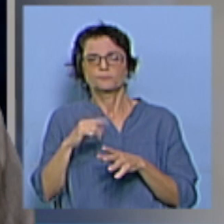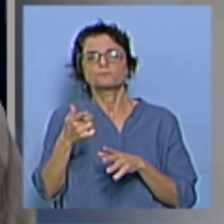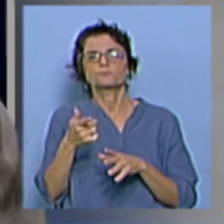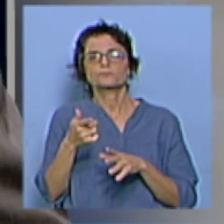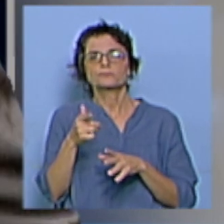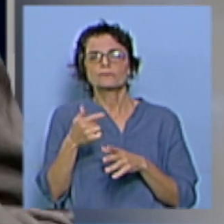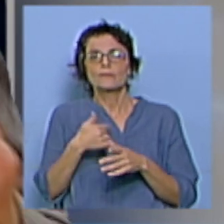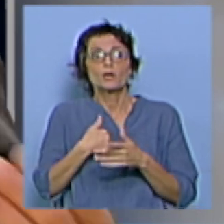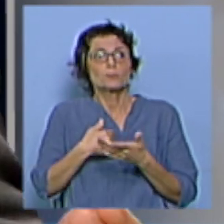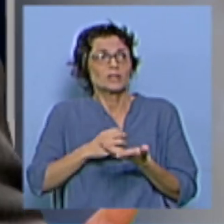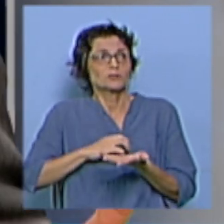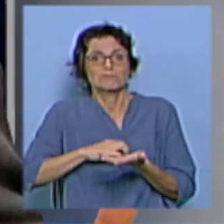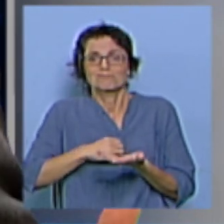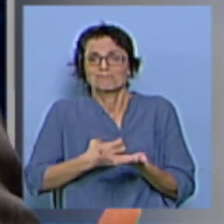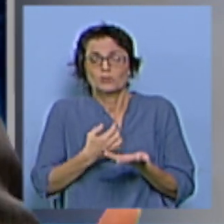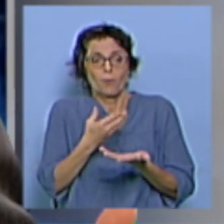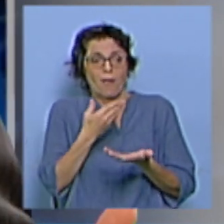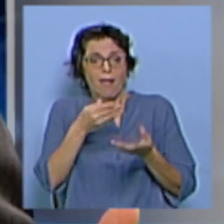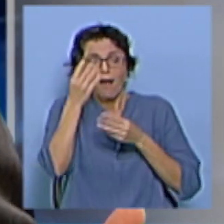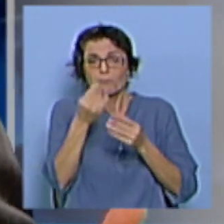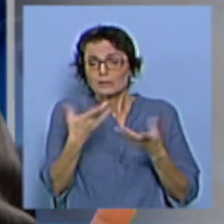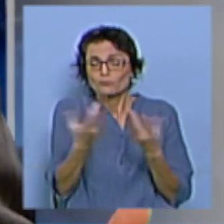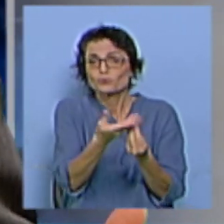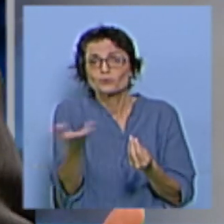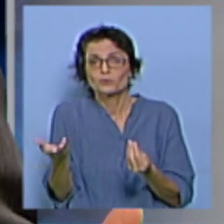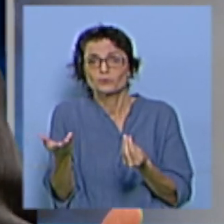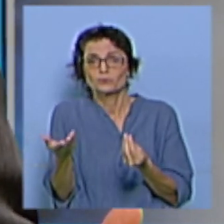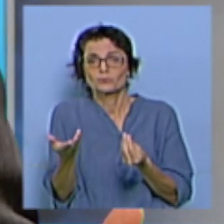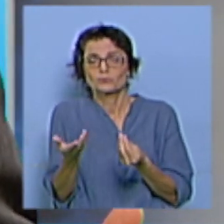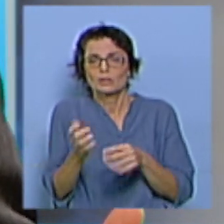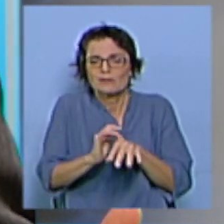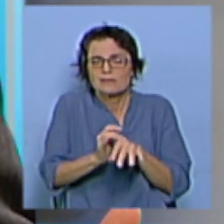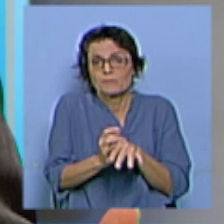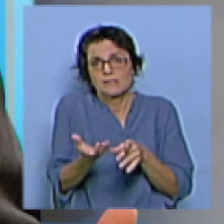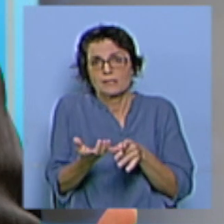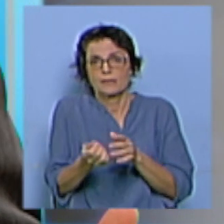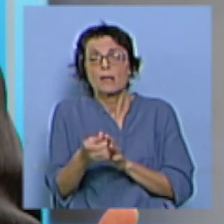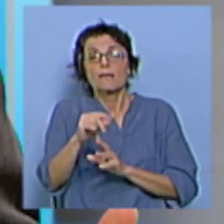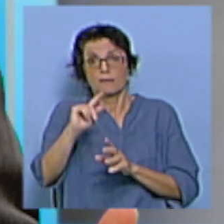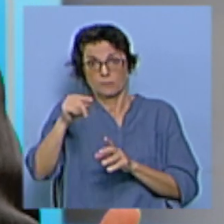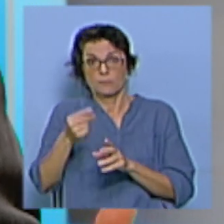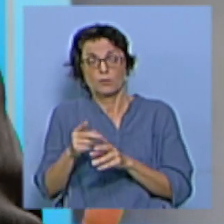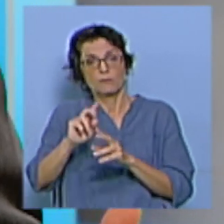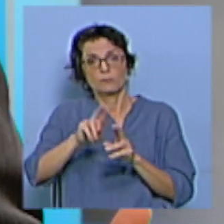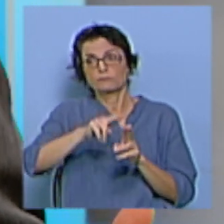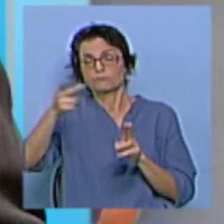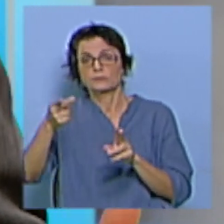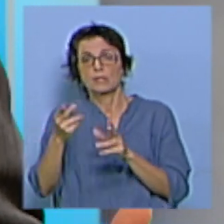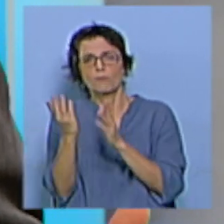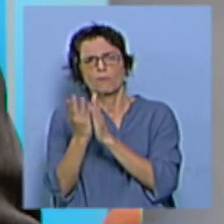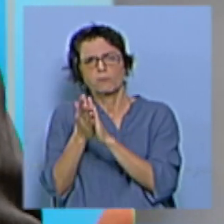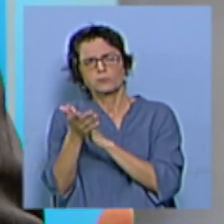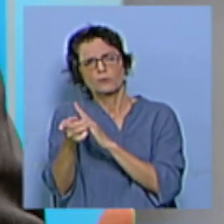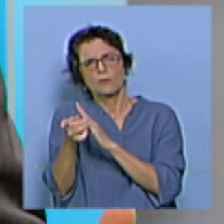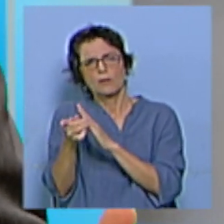consciencialização. Depois fui para Roma estudar. Eu estava numa universidade em Roma, que é a Gregoriana, onde, se não